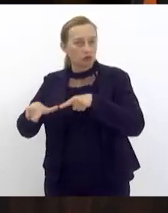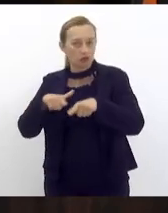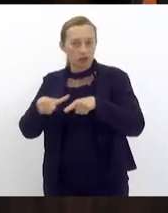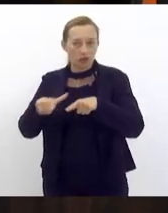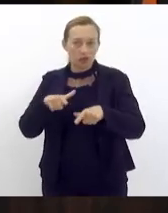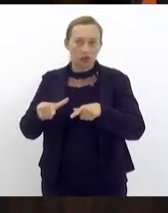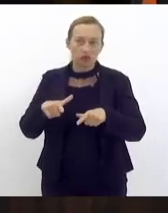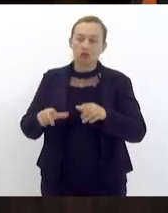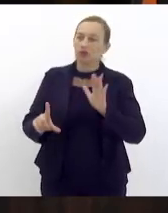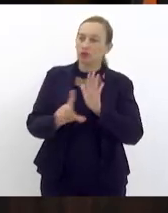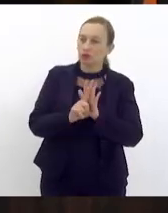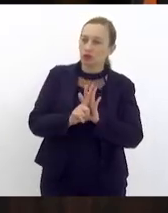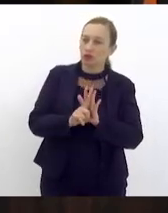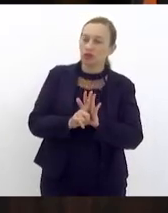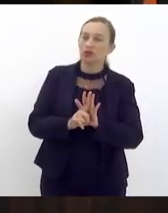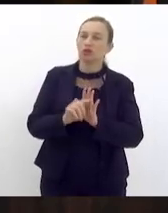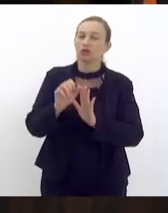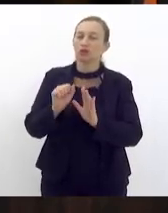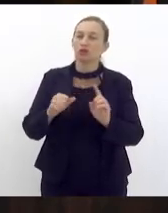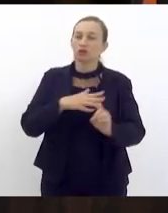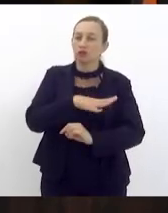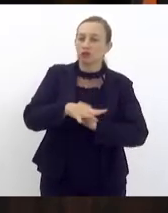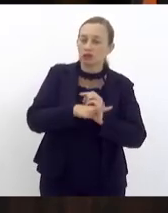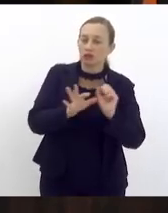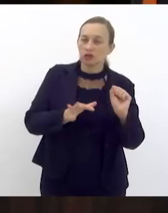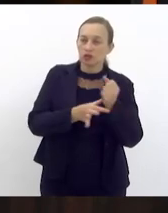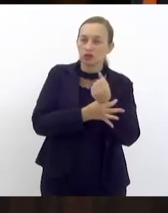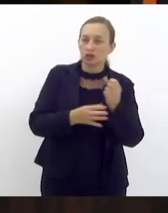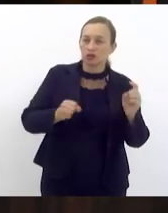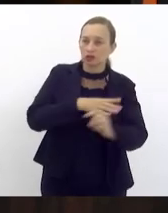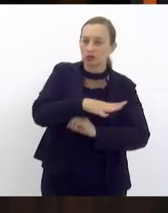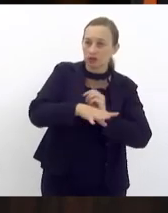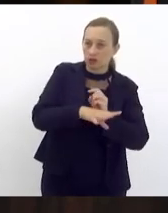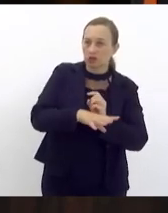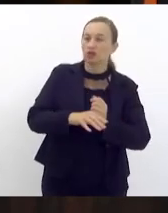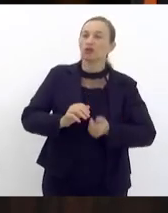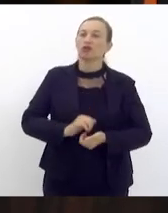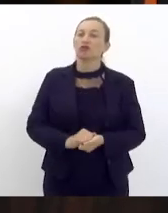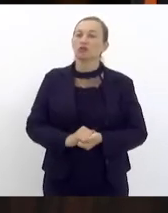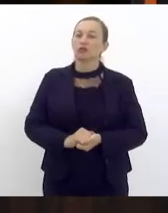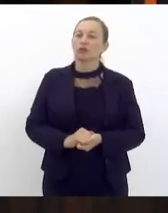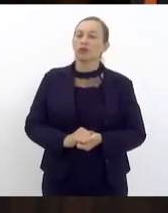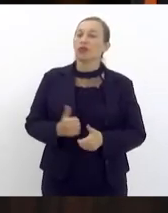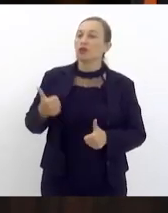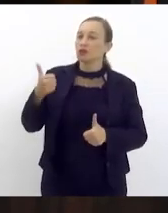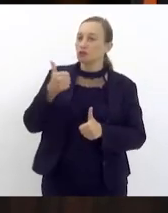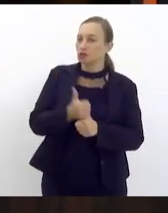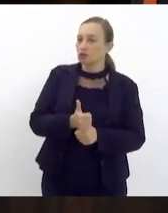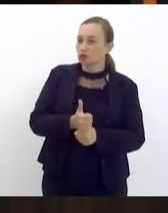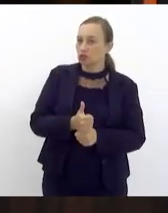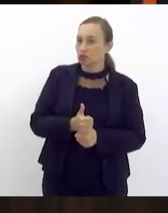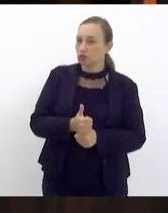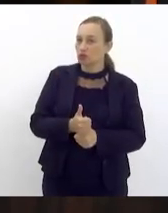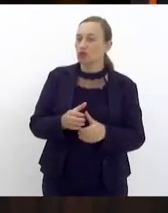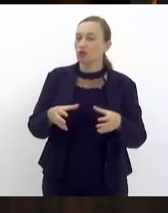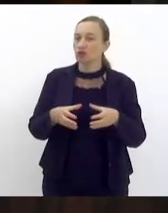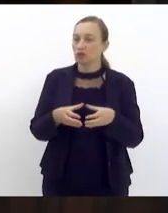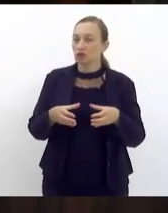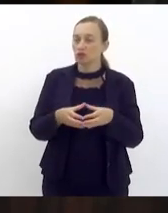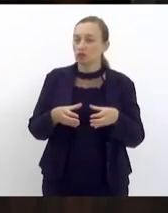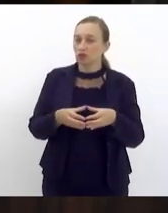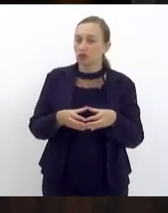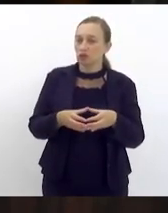de e legislação social e seguridade social favorável com o substitutivo da comissão de